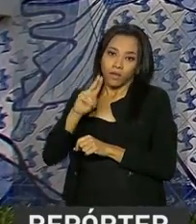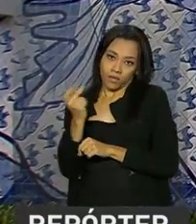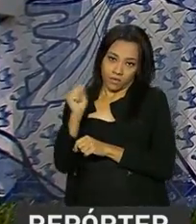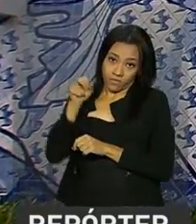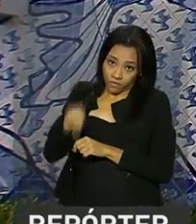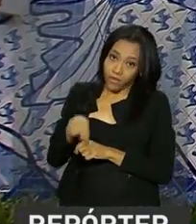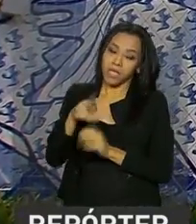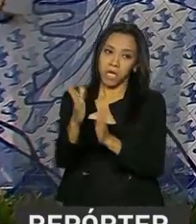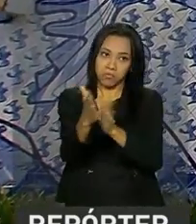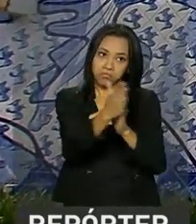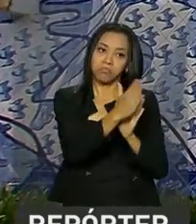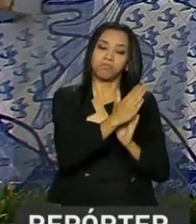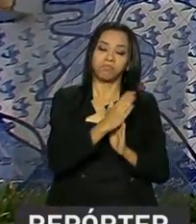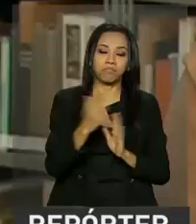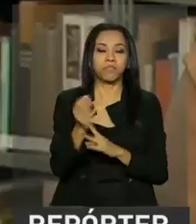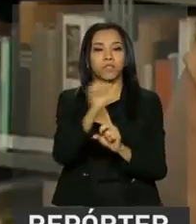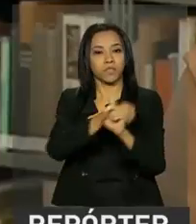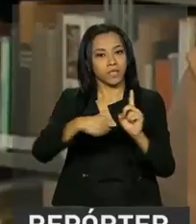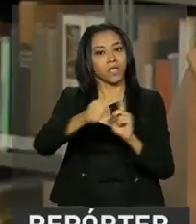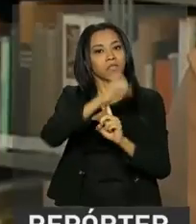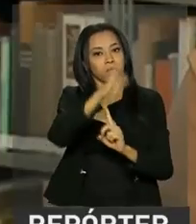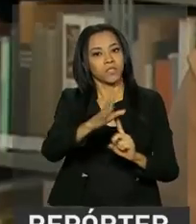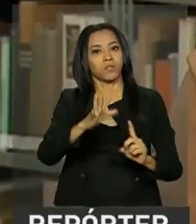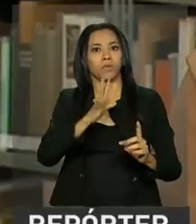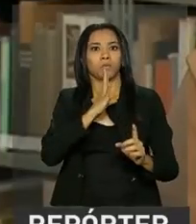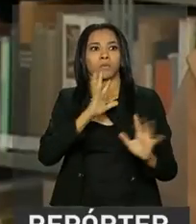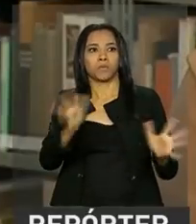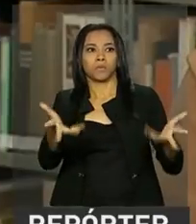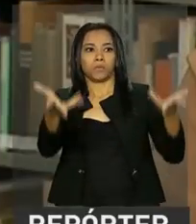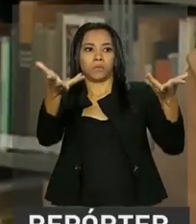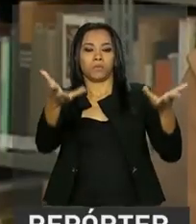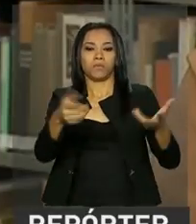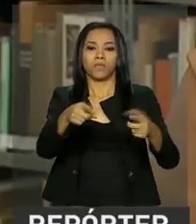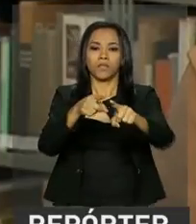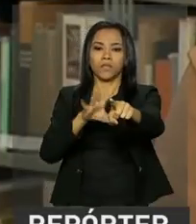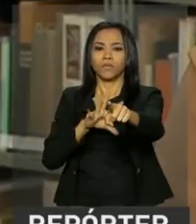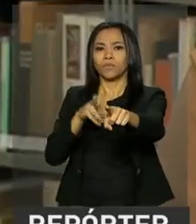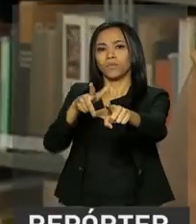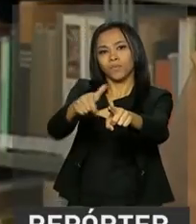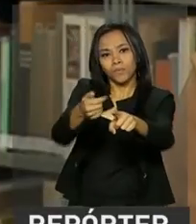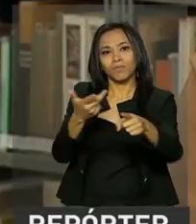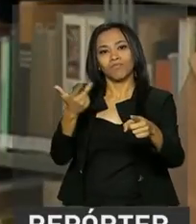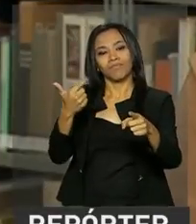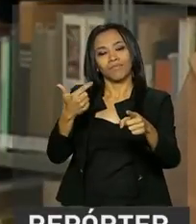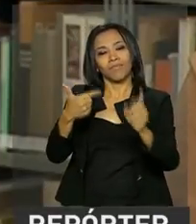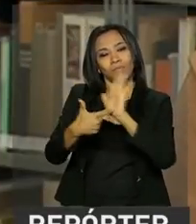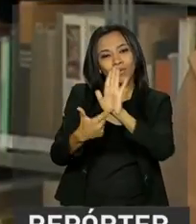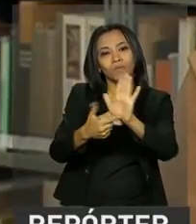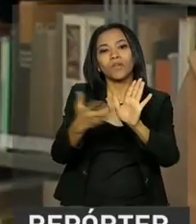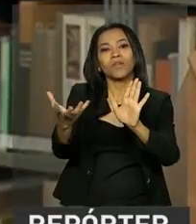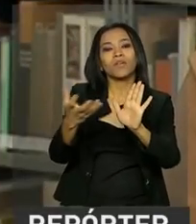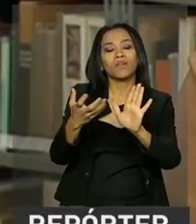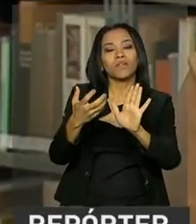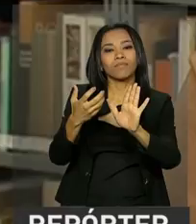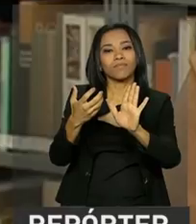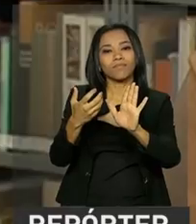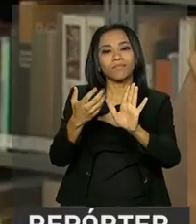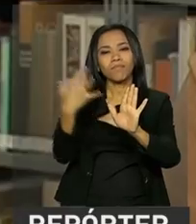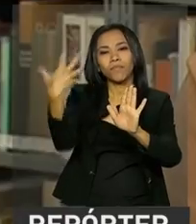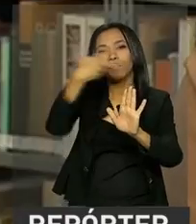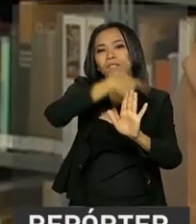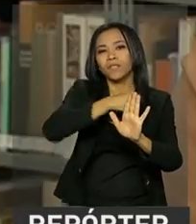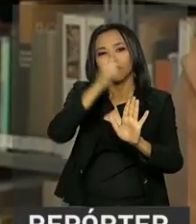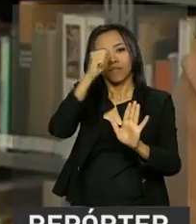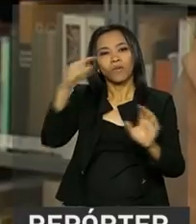arquiteto para a sociedade brasileira as obras do oscar é tudo aquilo tem dificuldade fosse dela